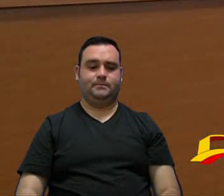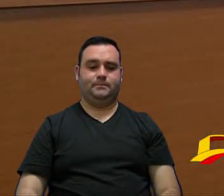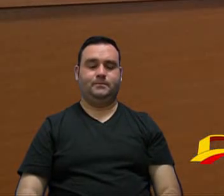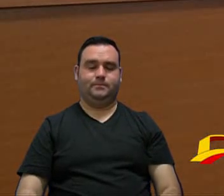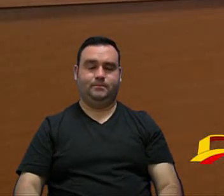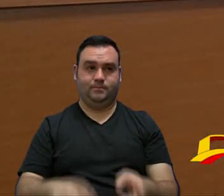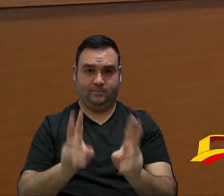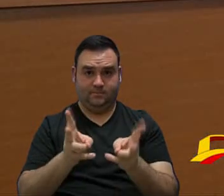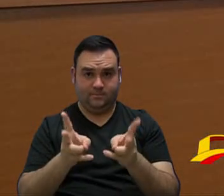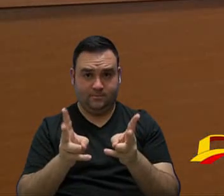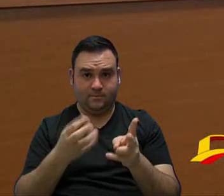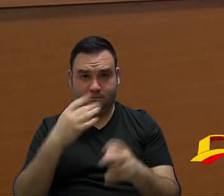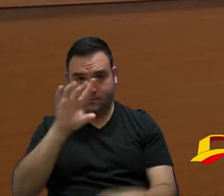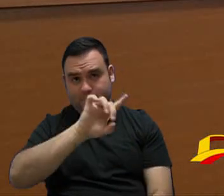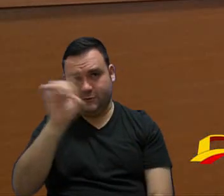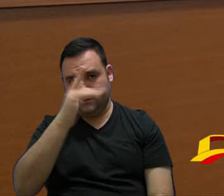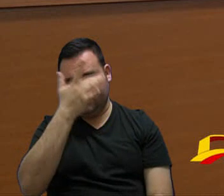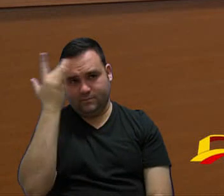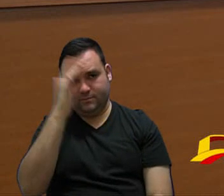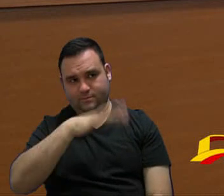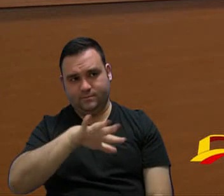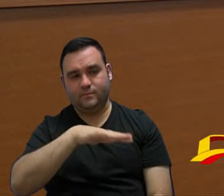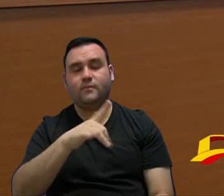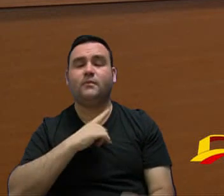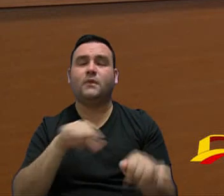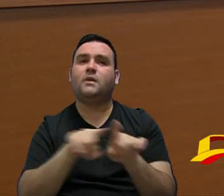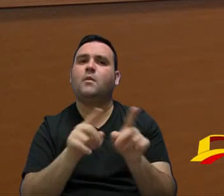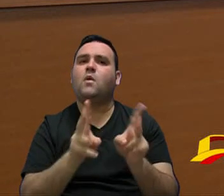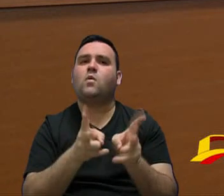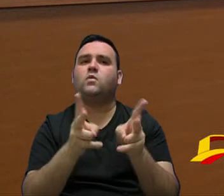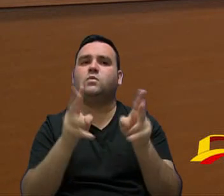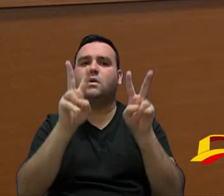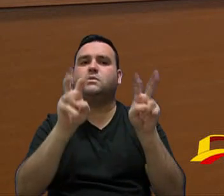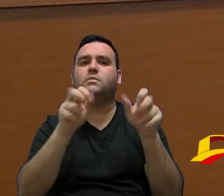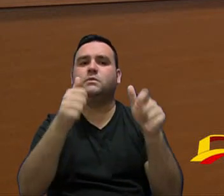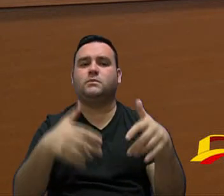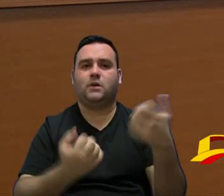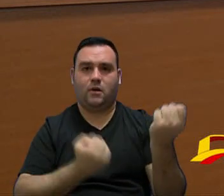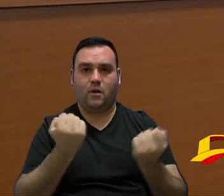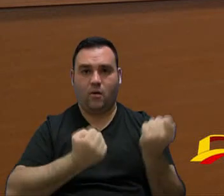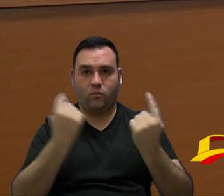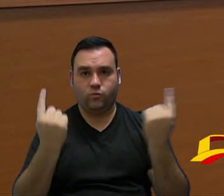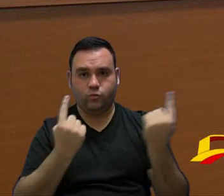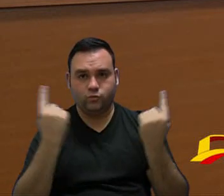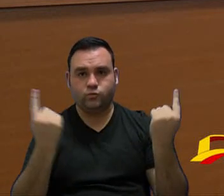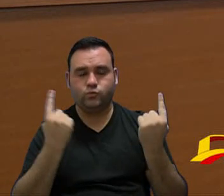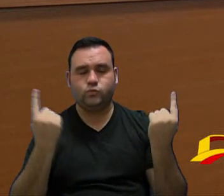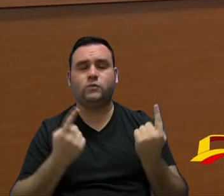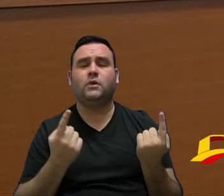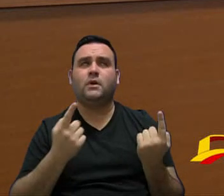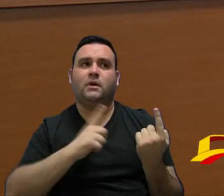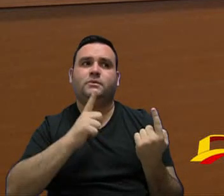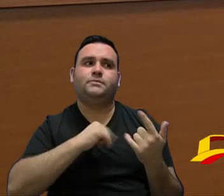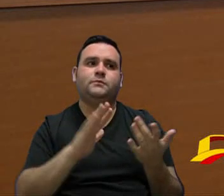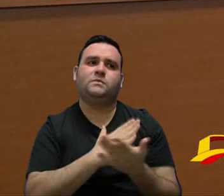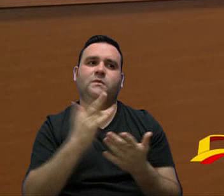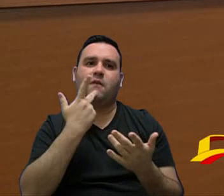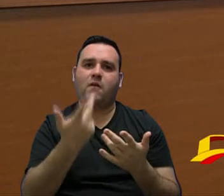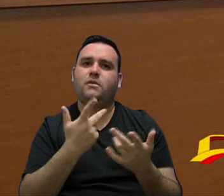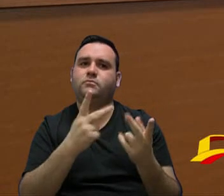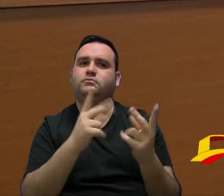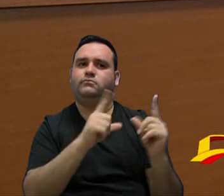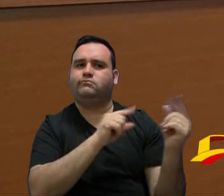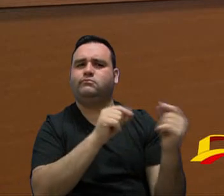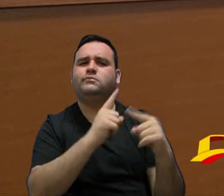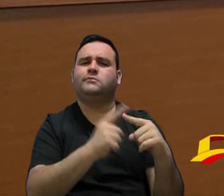ainda sobre bom dia celsius ainda sobre a questão do das ambulâncias muito tem sido falado